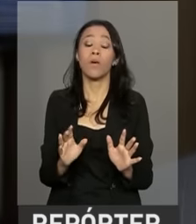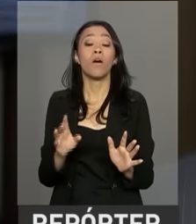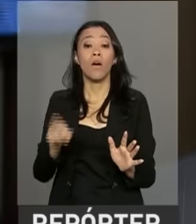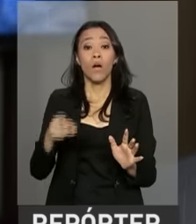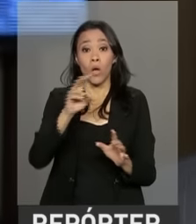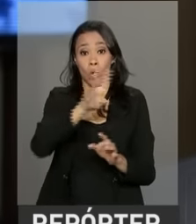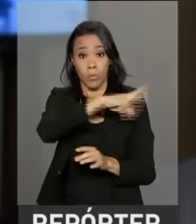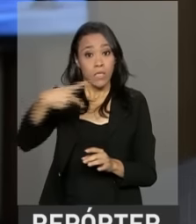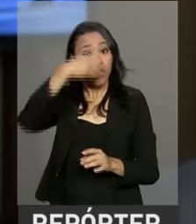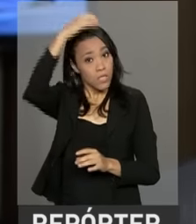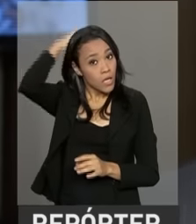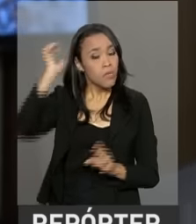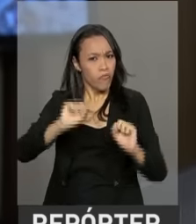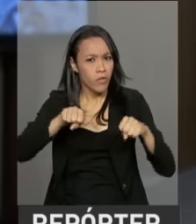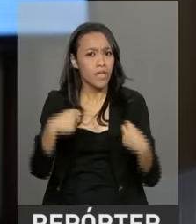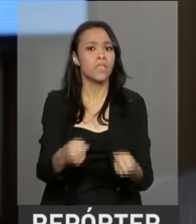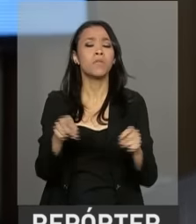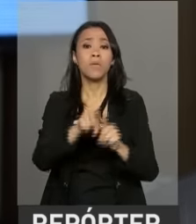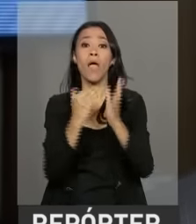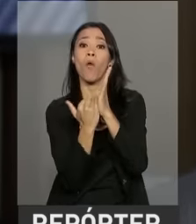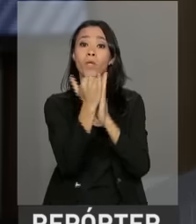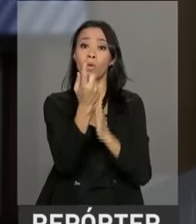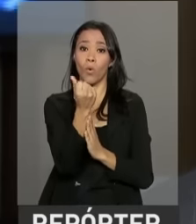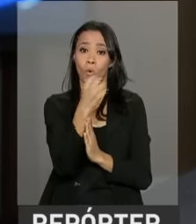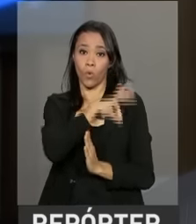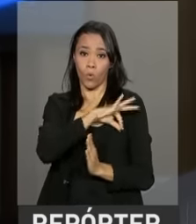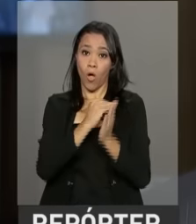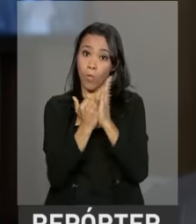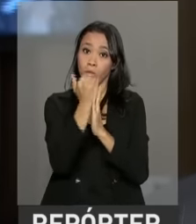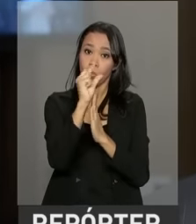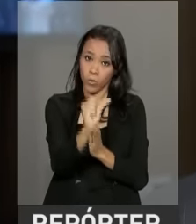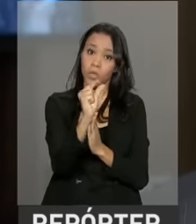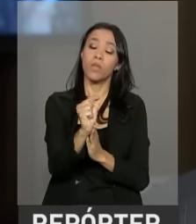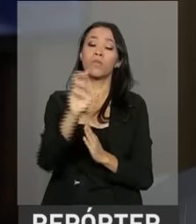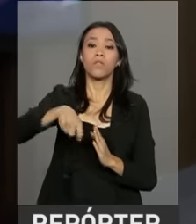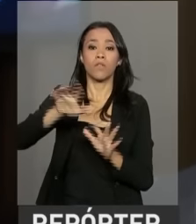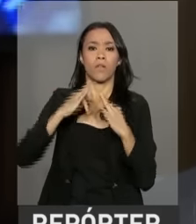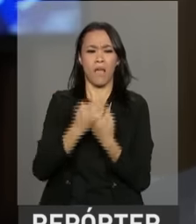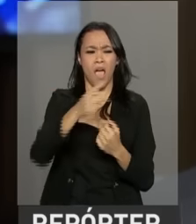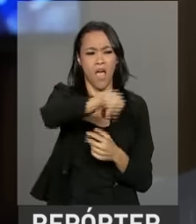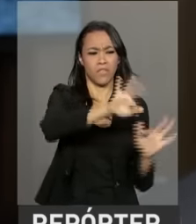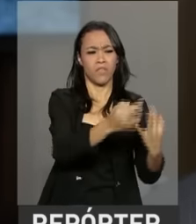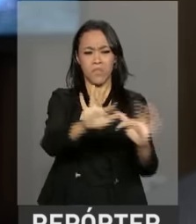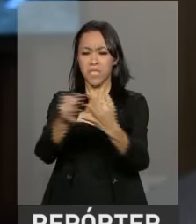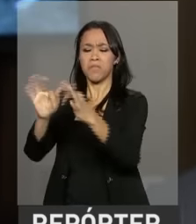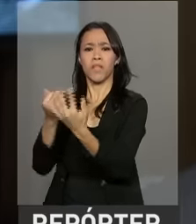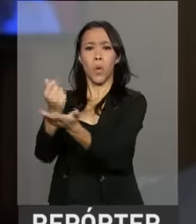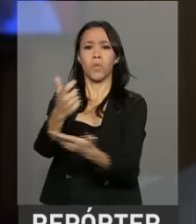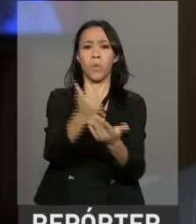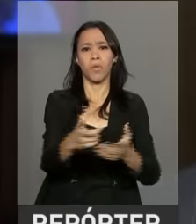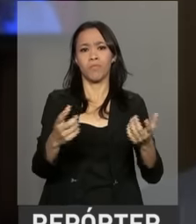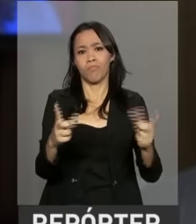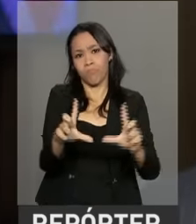fortaleceu bolsa família como deu um reajuste no Bolsa Família que tava h mais de 2 anos sem reajuste as famílias Já estava até comprando cada vez menos alimentos